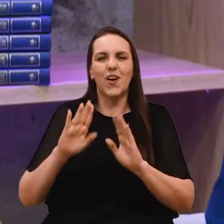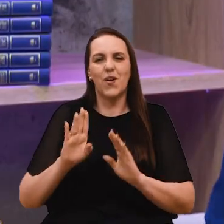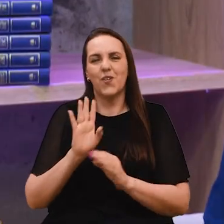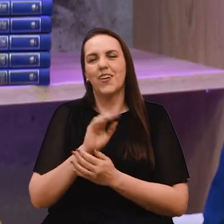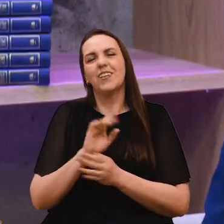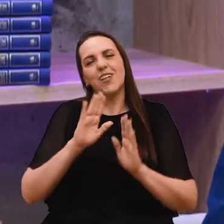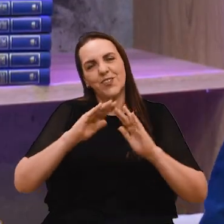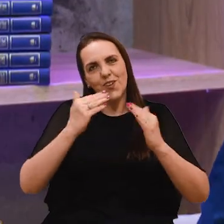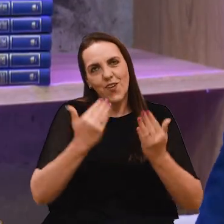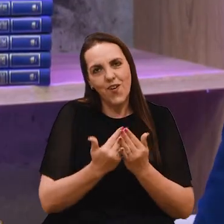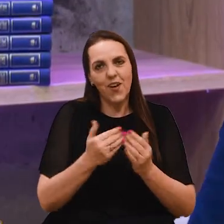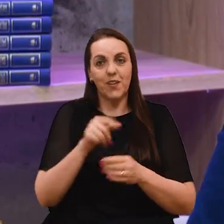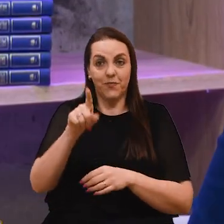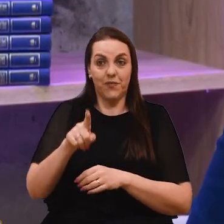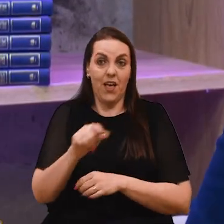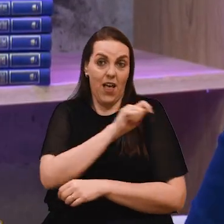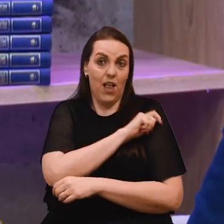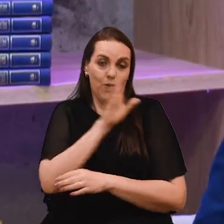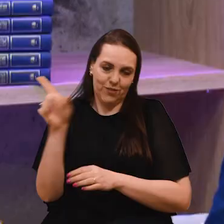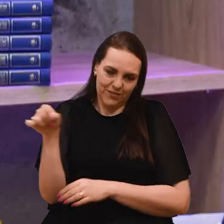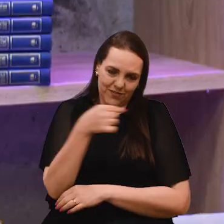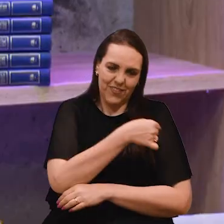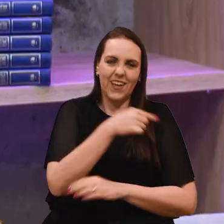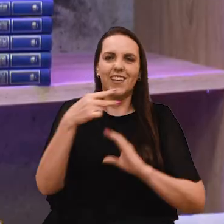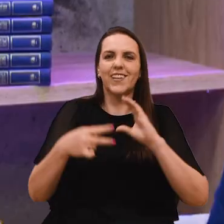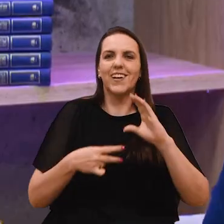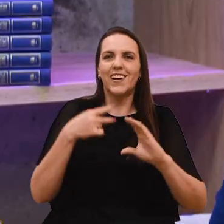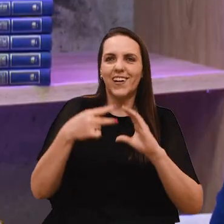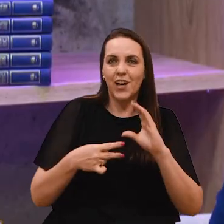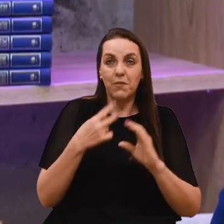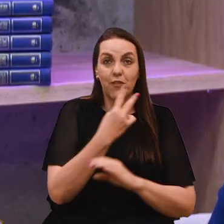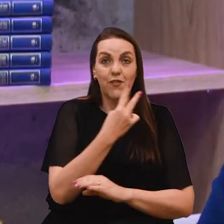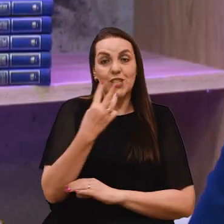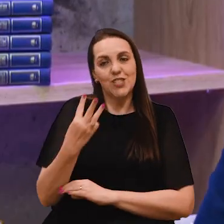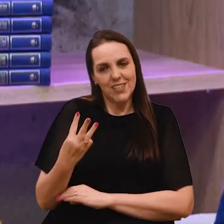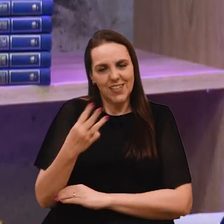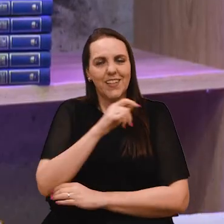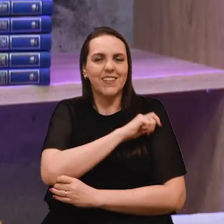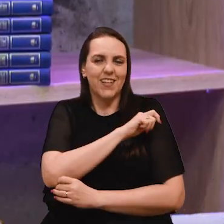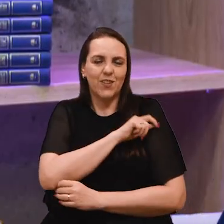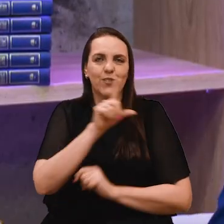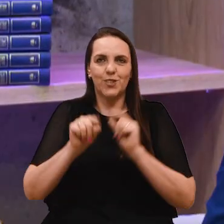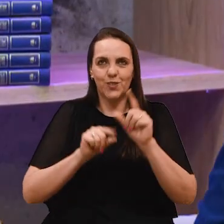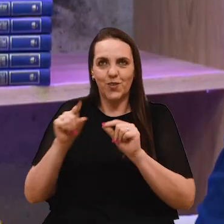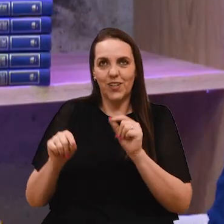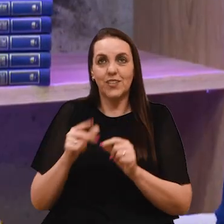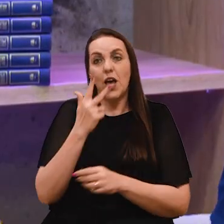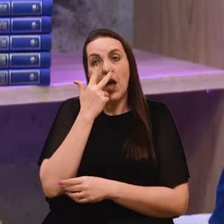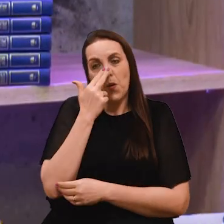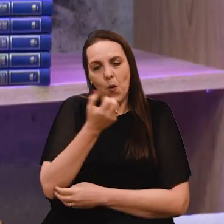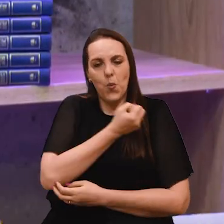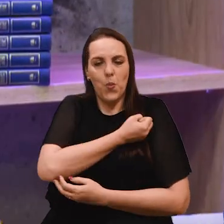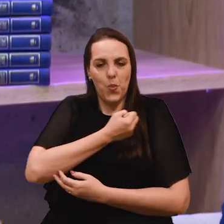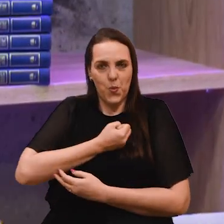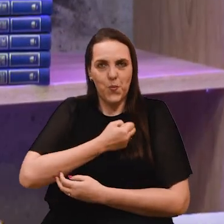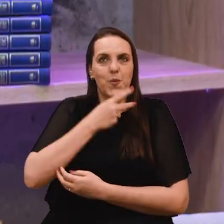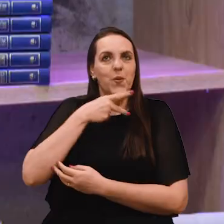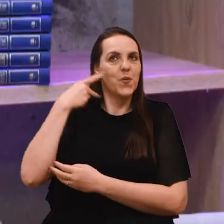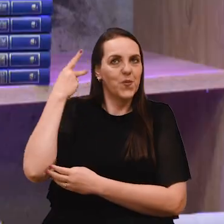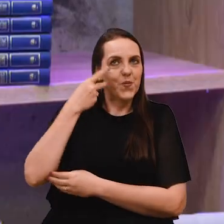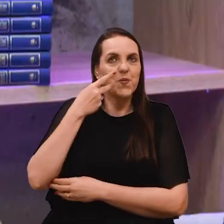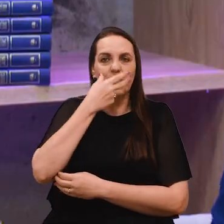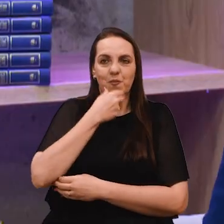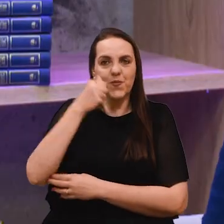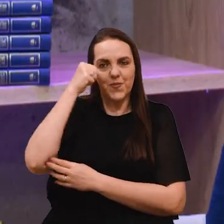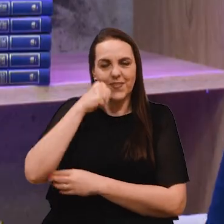os estudantes vêm para o Parlamento Caxiense. 23 é o número de estudantes escolhidos por causa do número de vereadores e vereadoras que nós temos